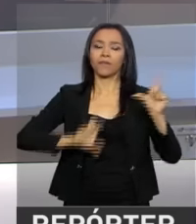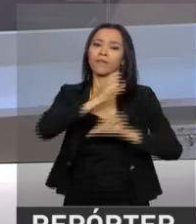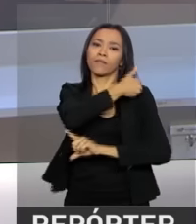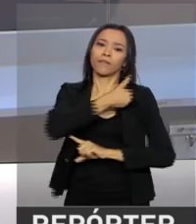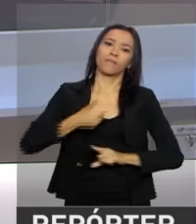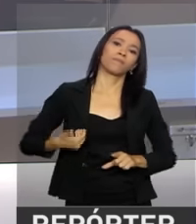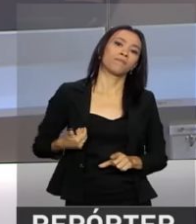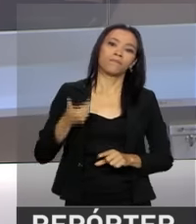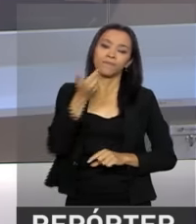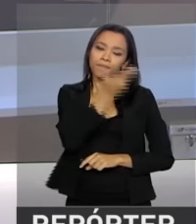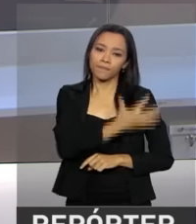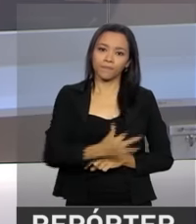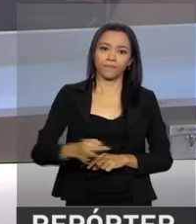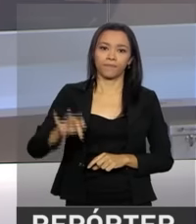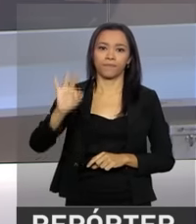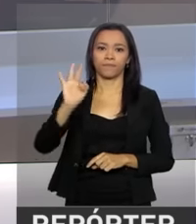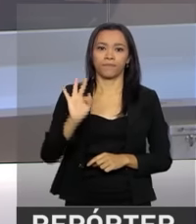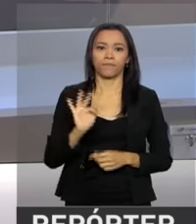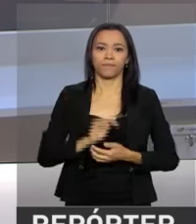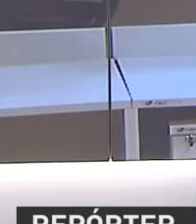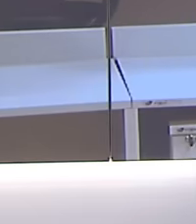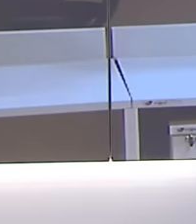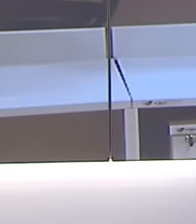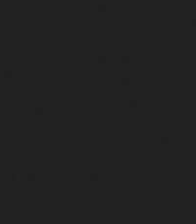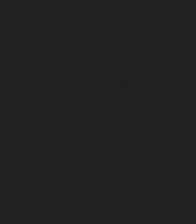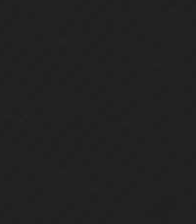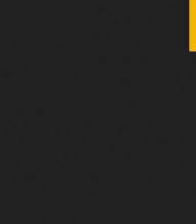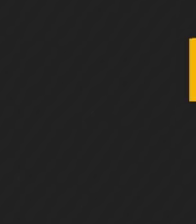NBR a TV do Governo